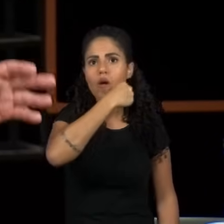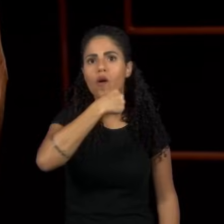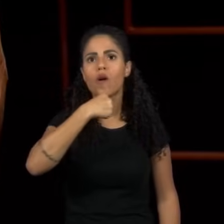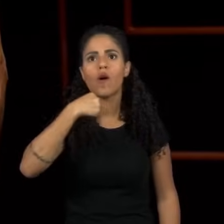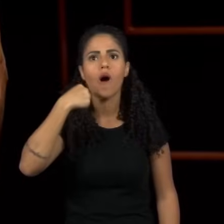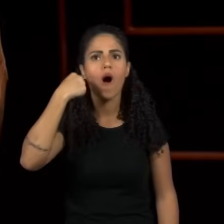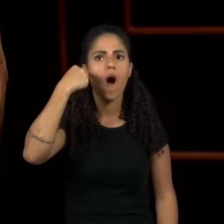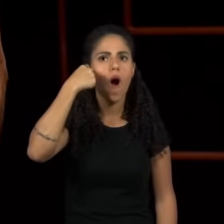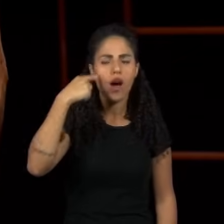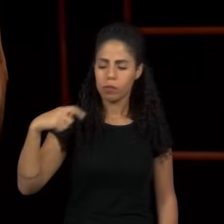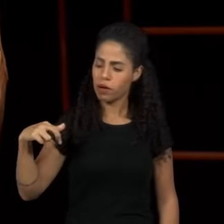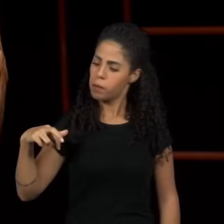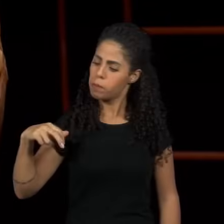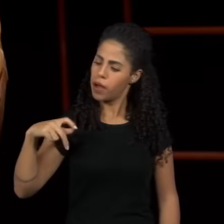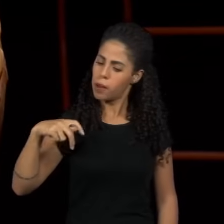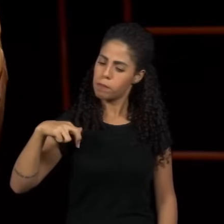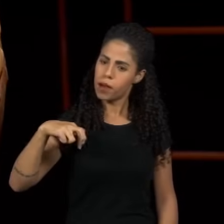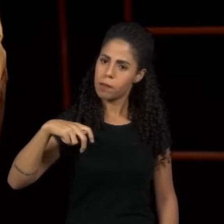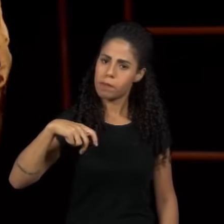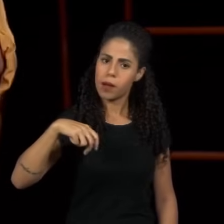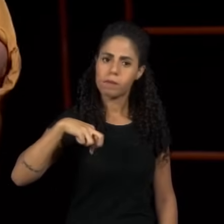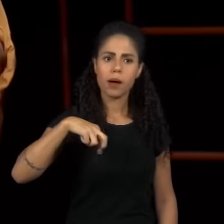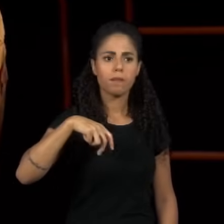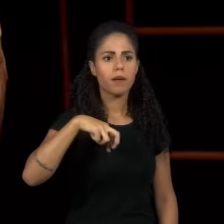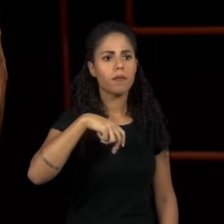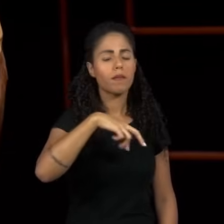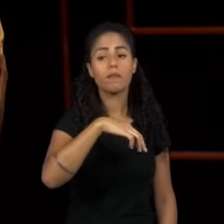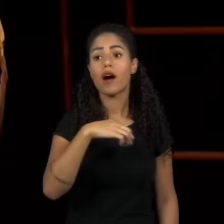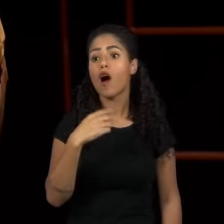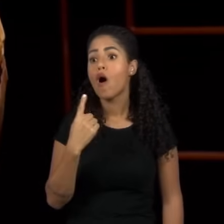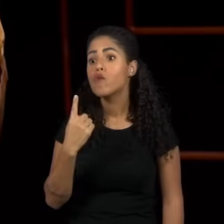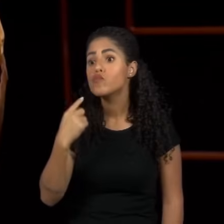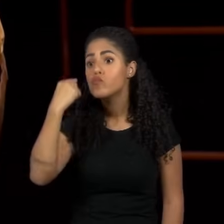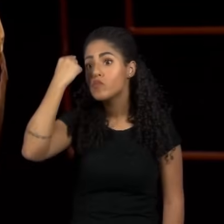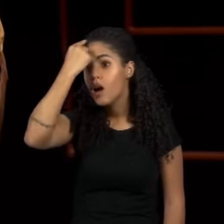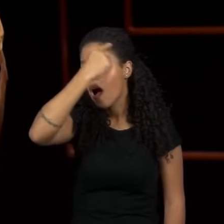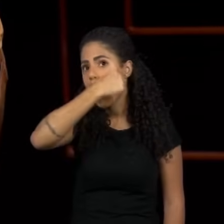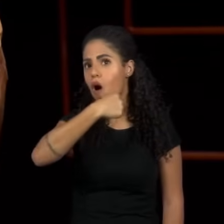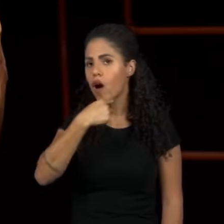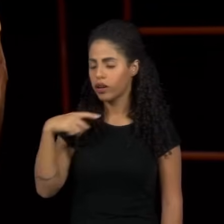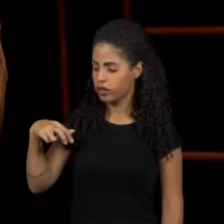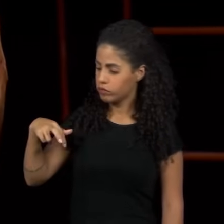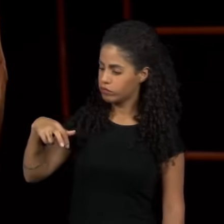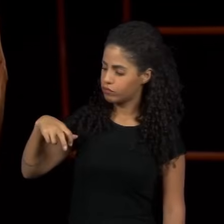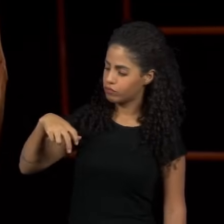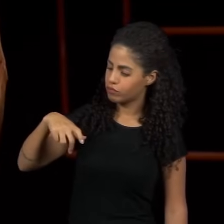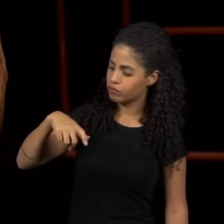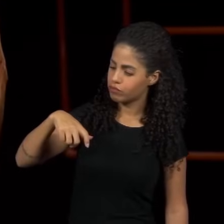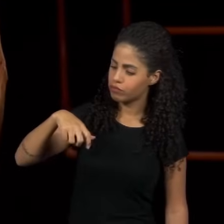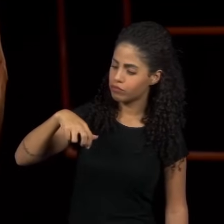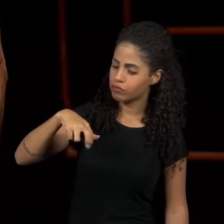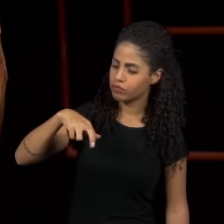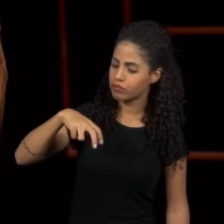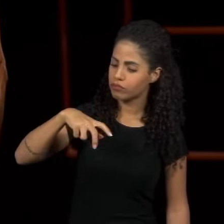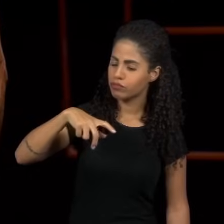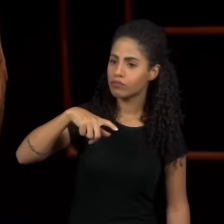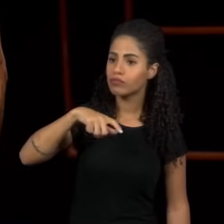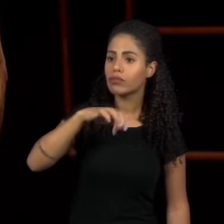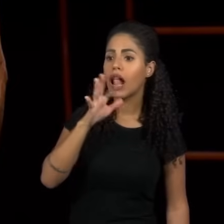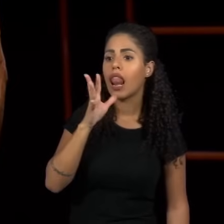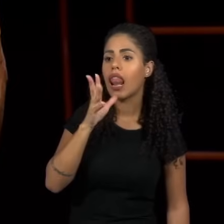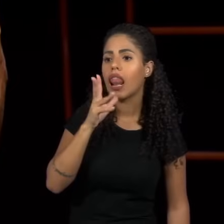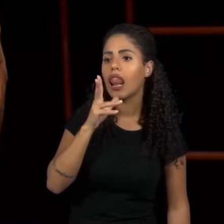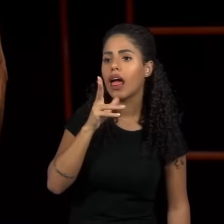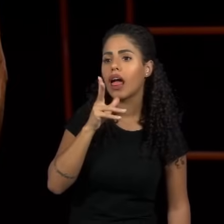de uma hora para fazer uma diagonal no palco. Era feito de maneira... Uma câmera lenta,